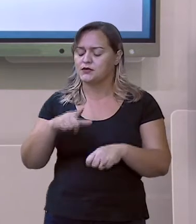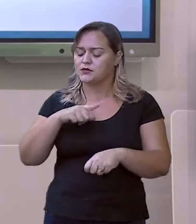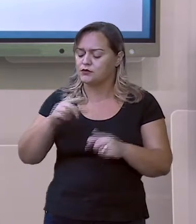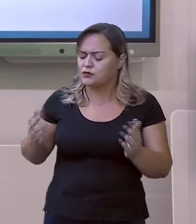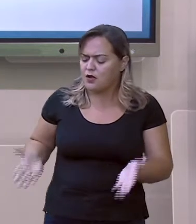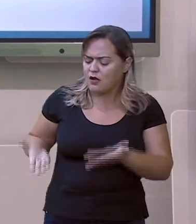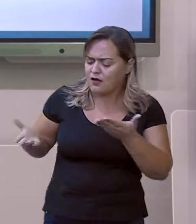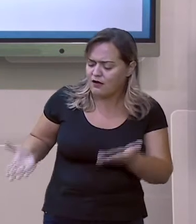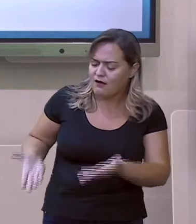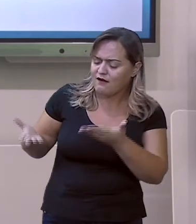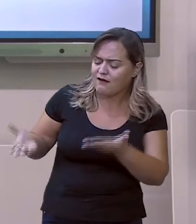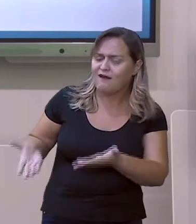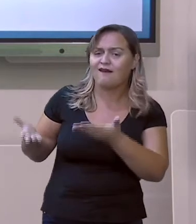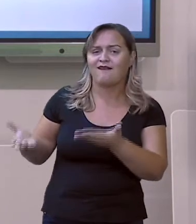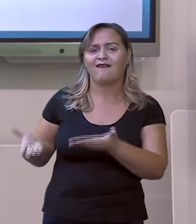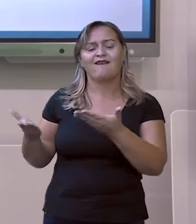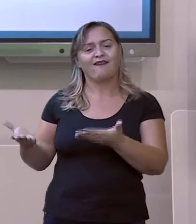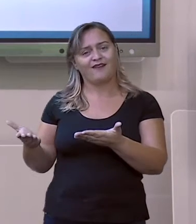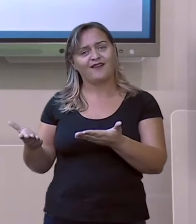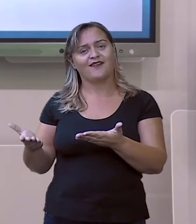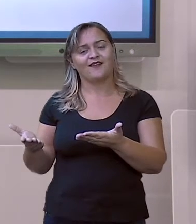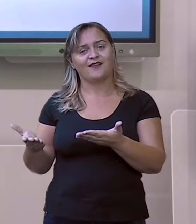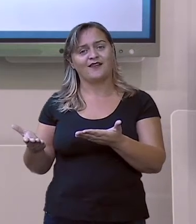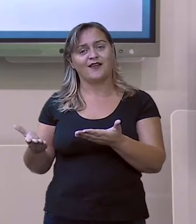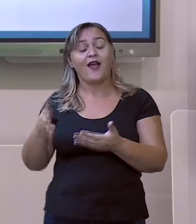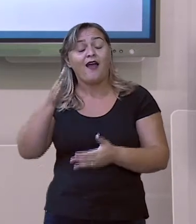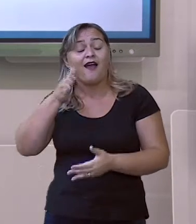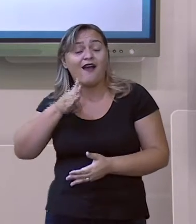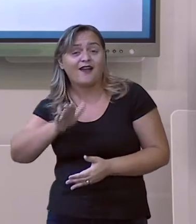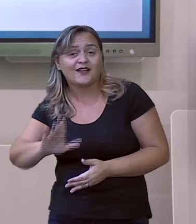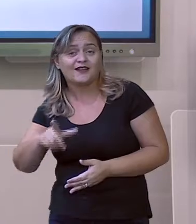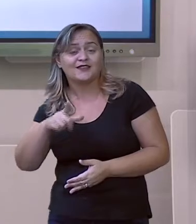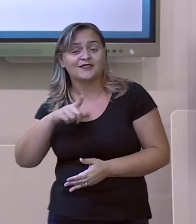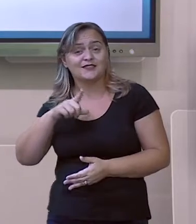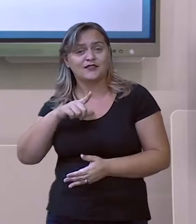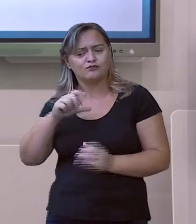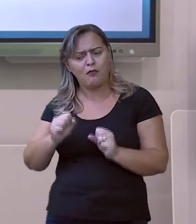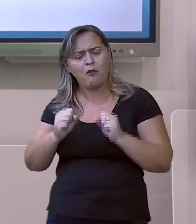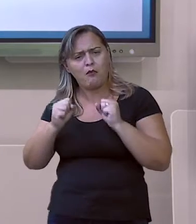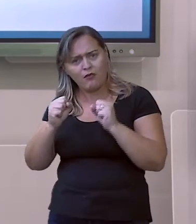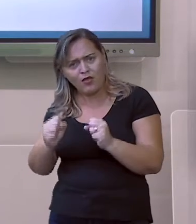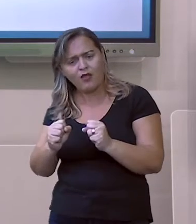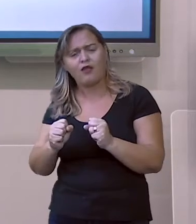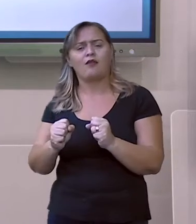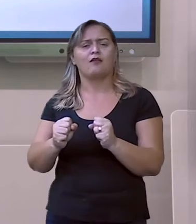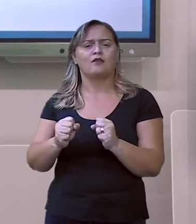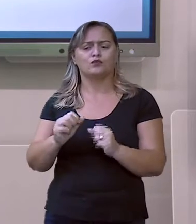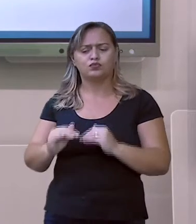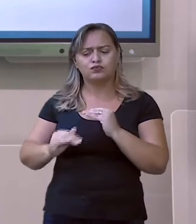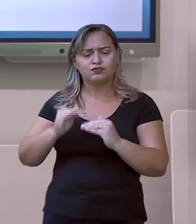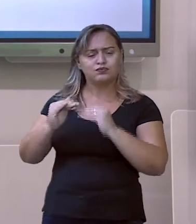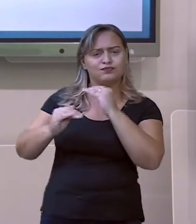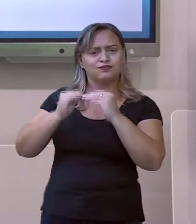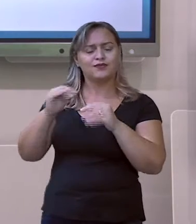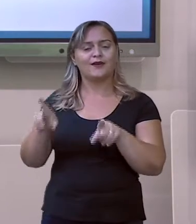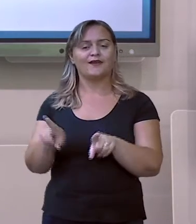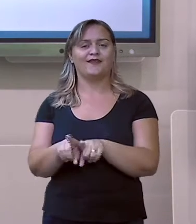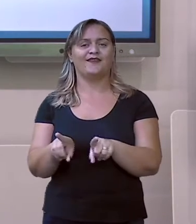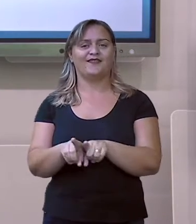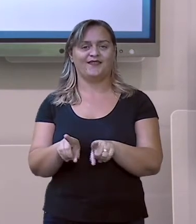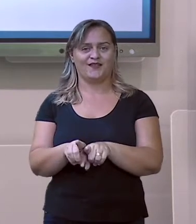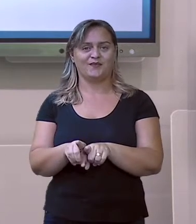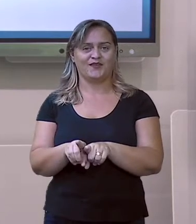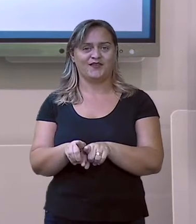que sejam capazes de vencer as limitações que essas crianças apresentam por causa da alteração genética. Então vamos aí a